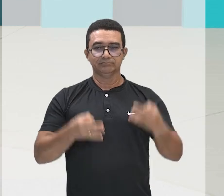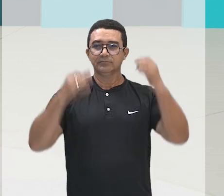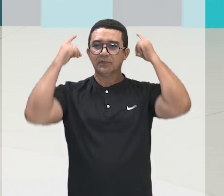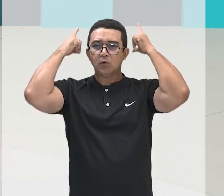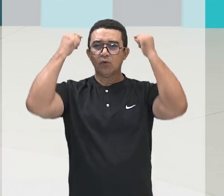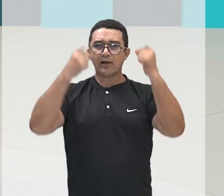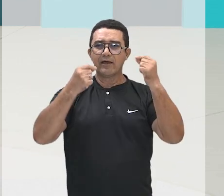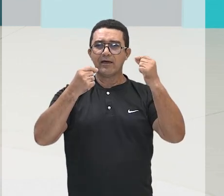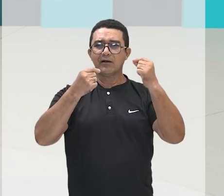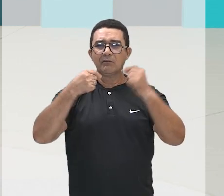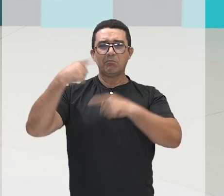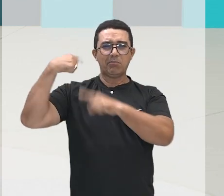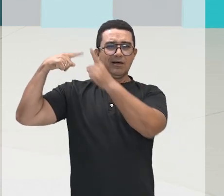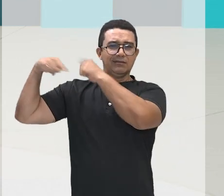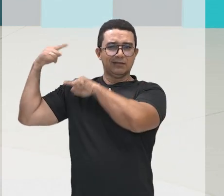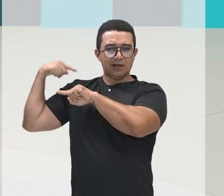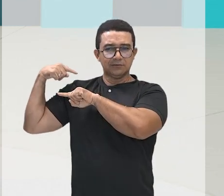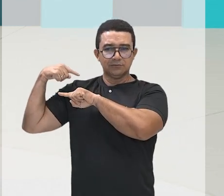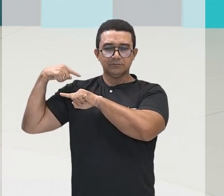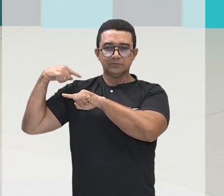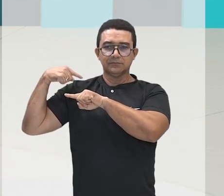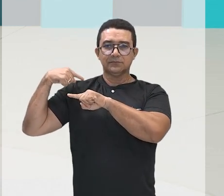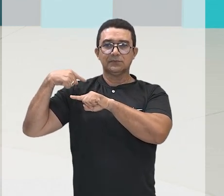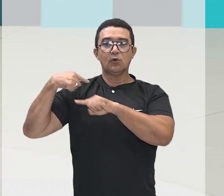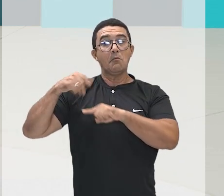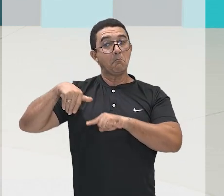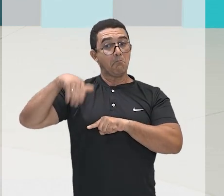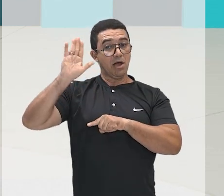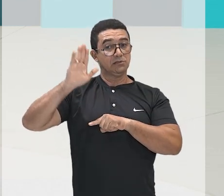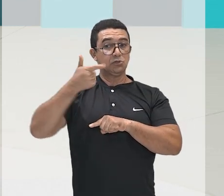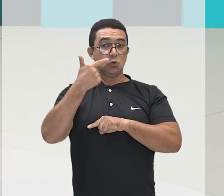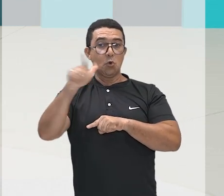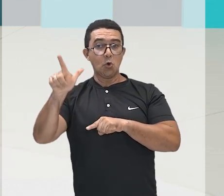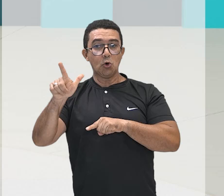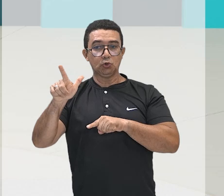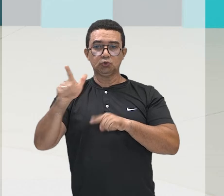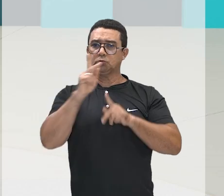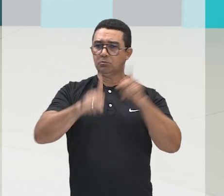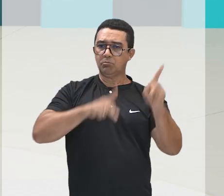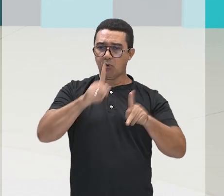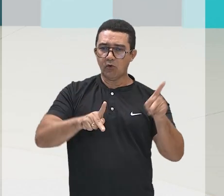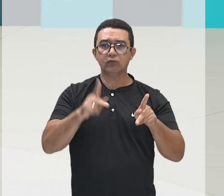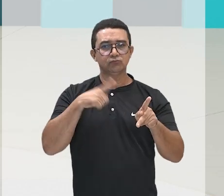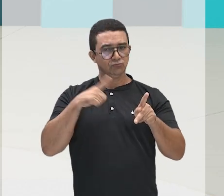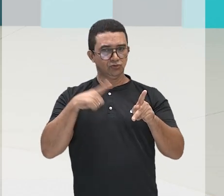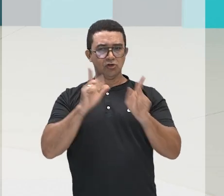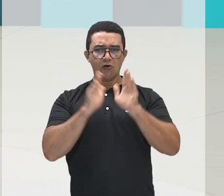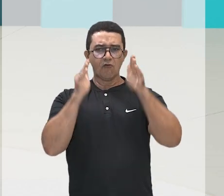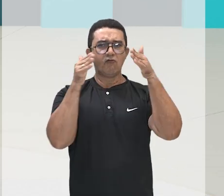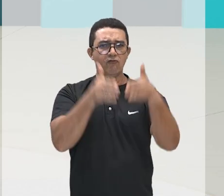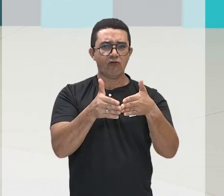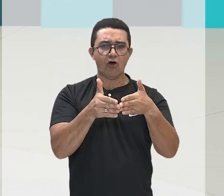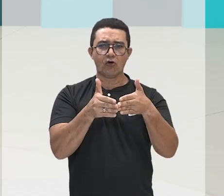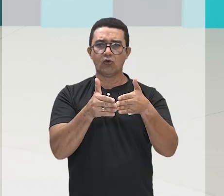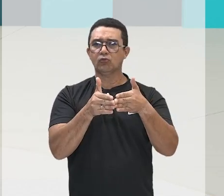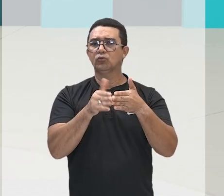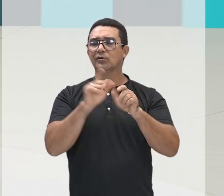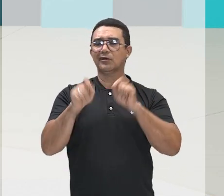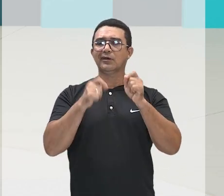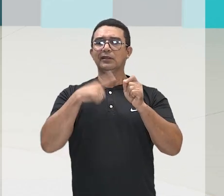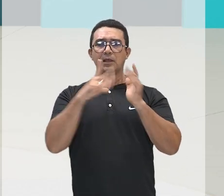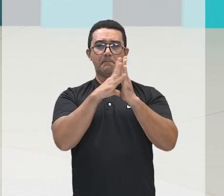Antiga, os gregos antigos, mais do que qualquer outra civilização antiga, eles tinham essa fixação muito grande